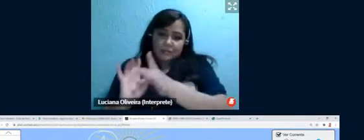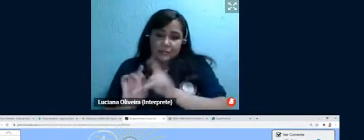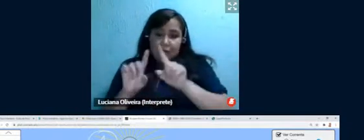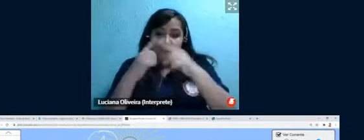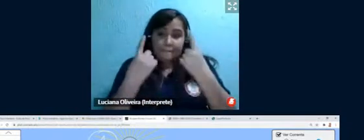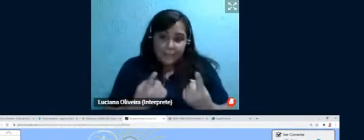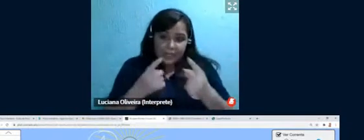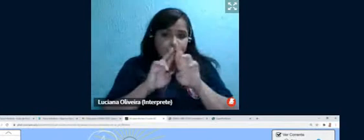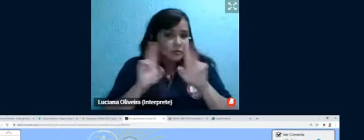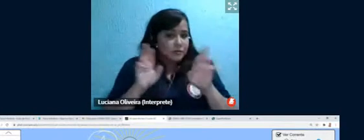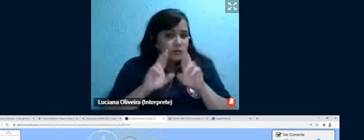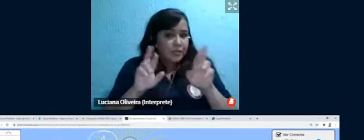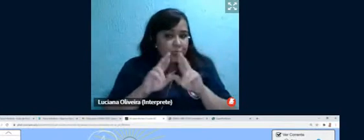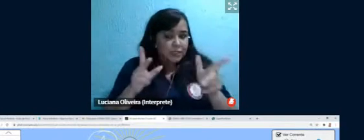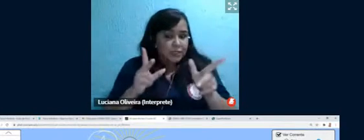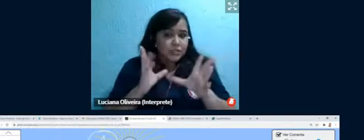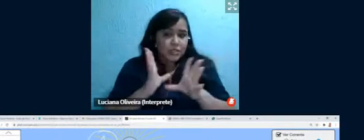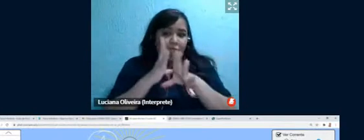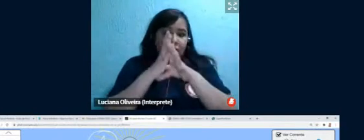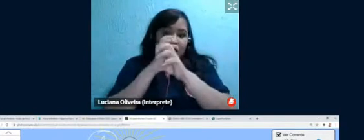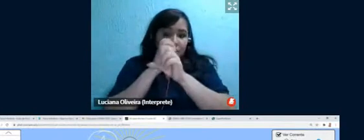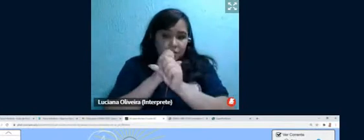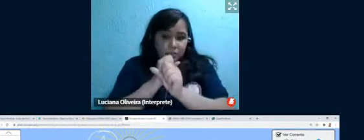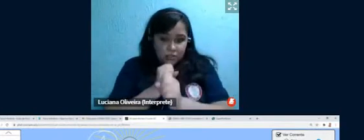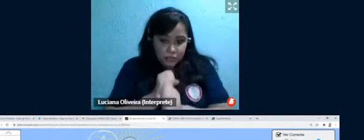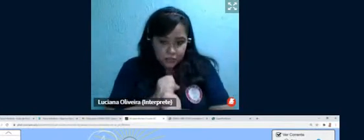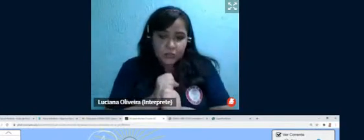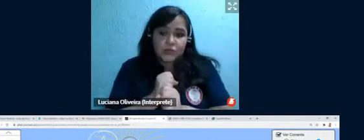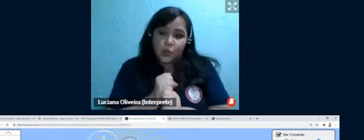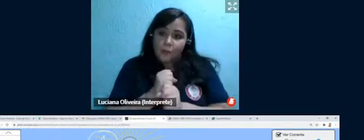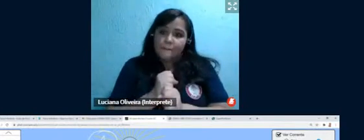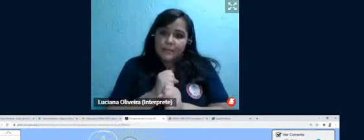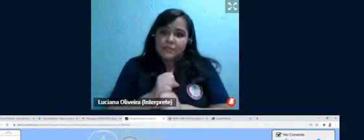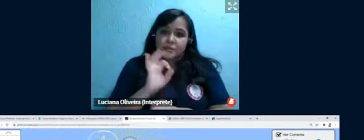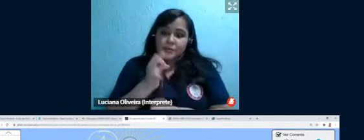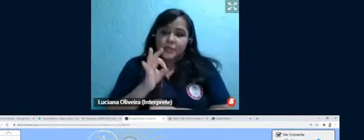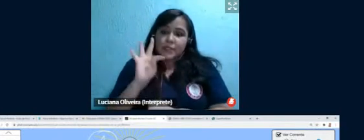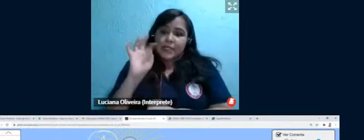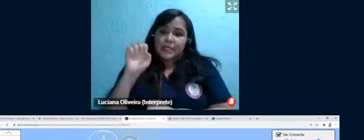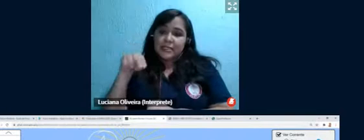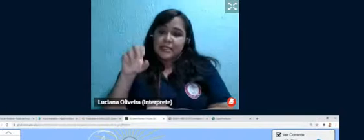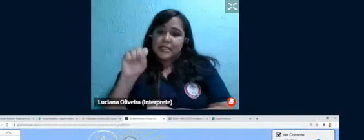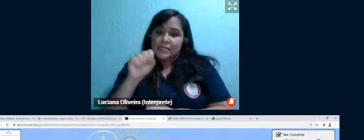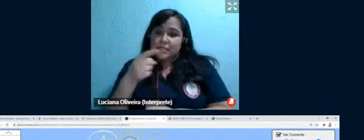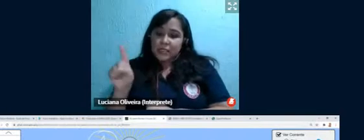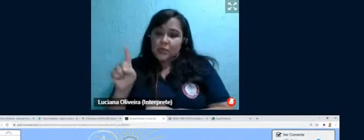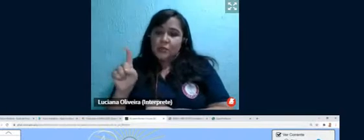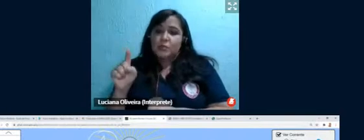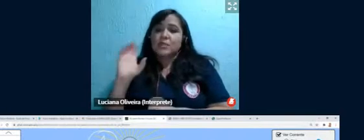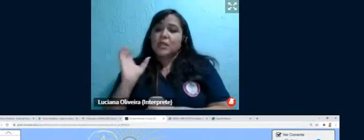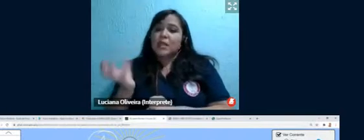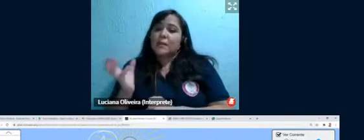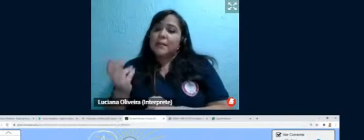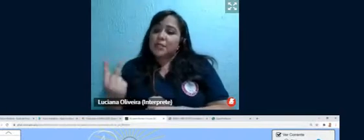diferentes, a soma da tensão da lâmpada 2 com a lâmpada 3 dá o total.